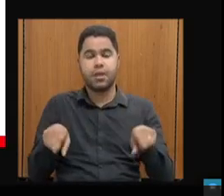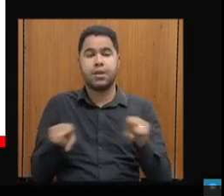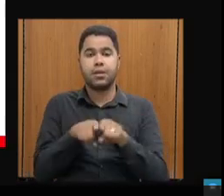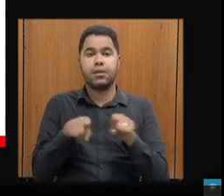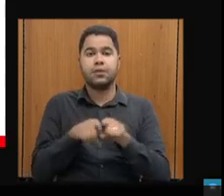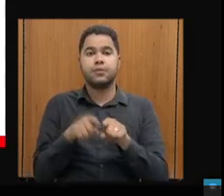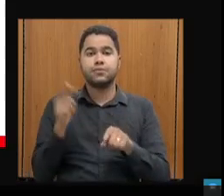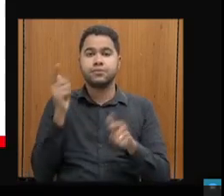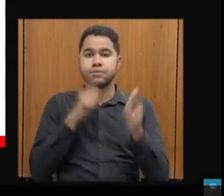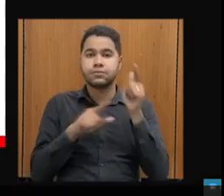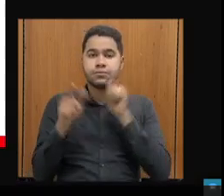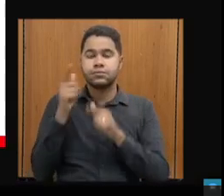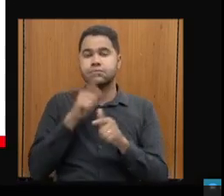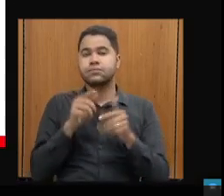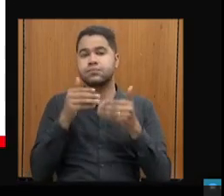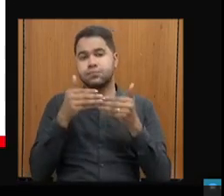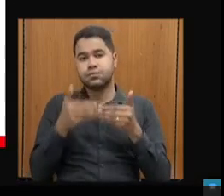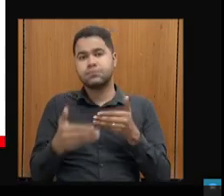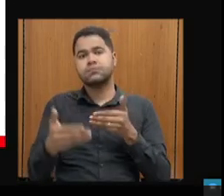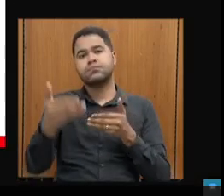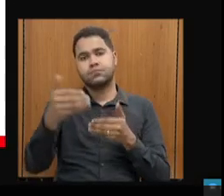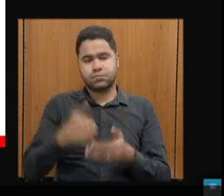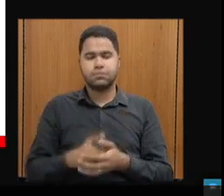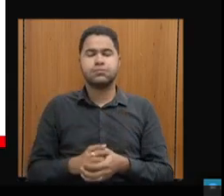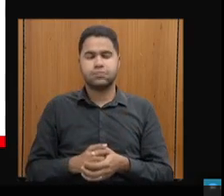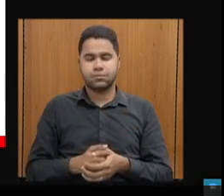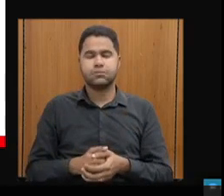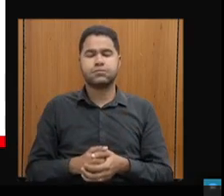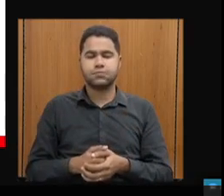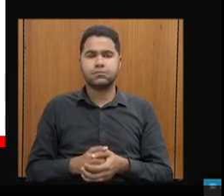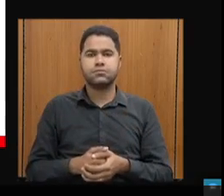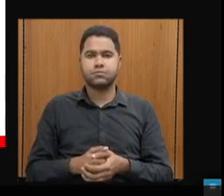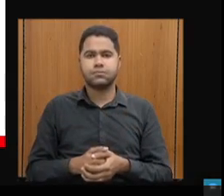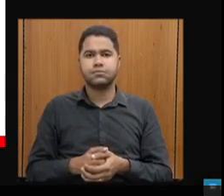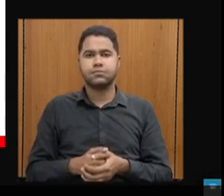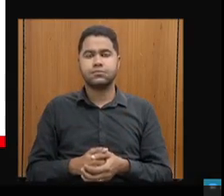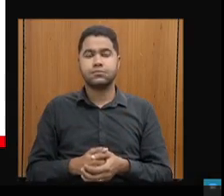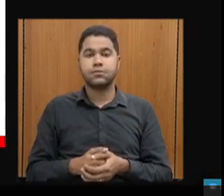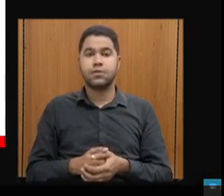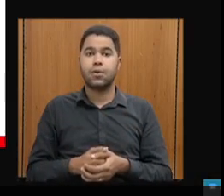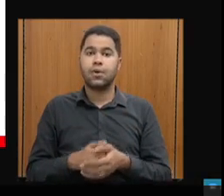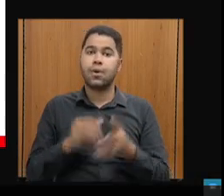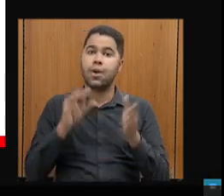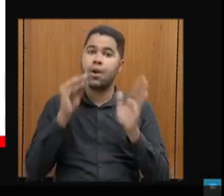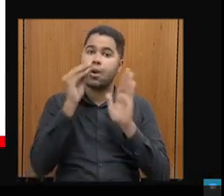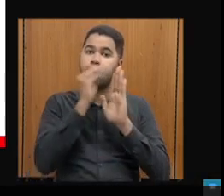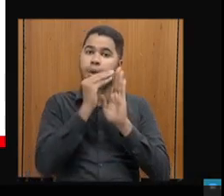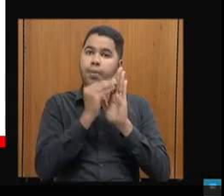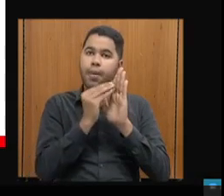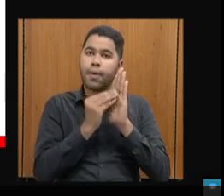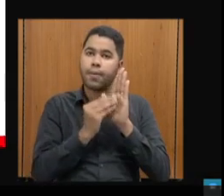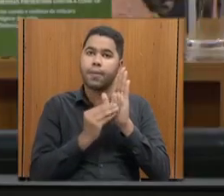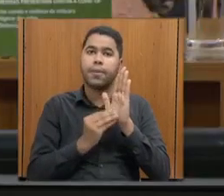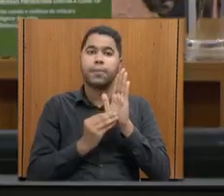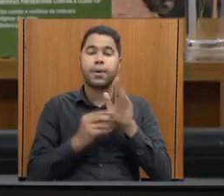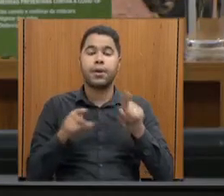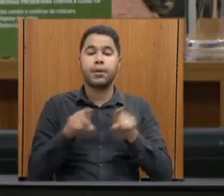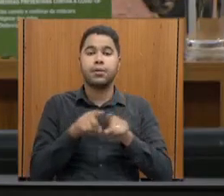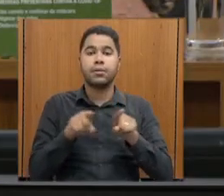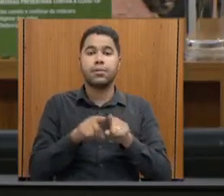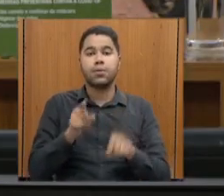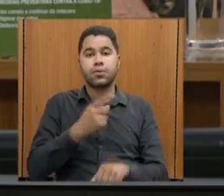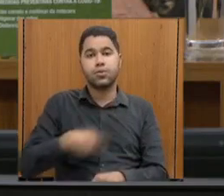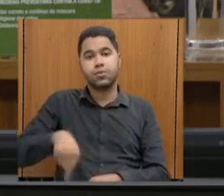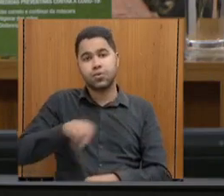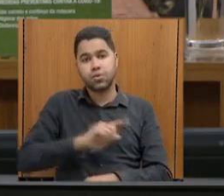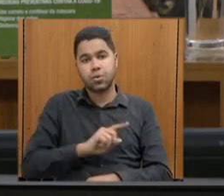nós conseguiremos daqui daqui para frente é preencher essa lacuna e colocar